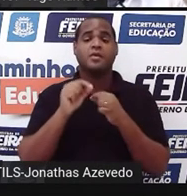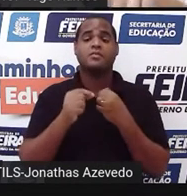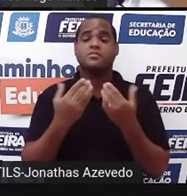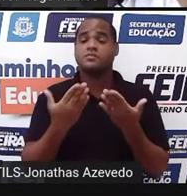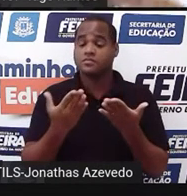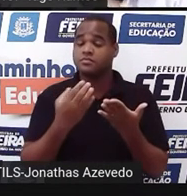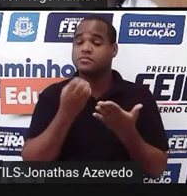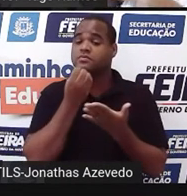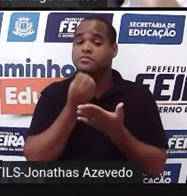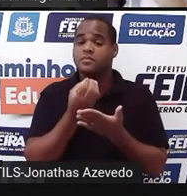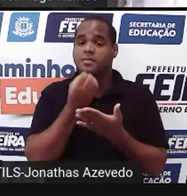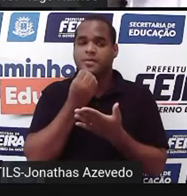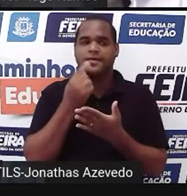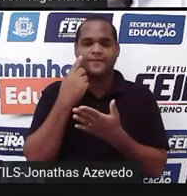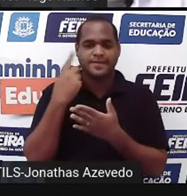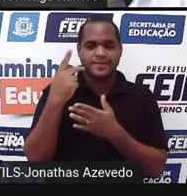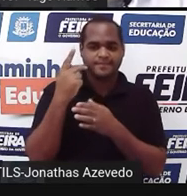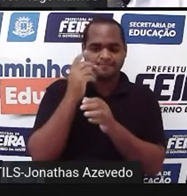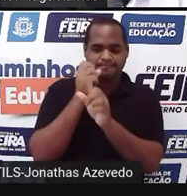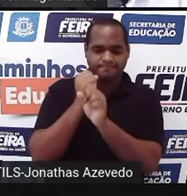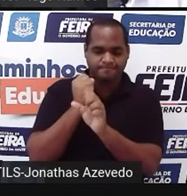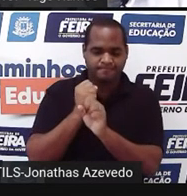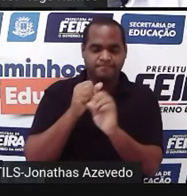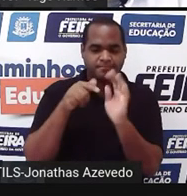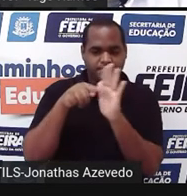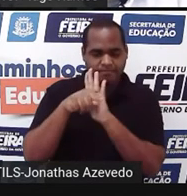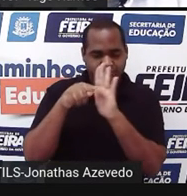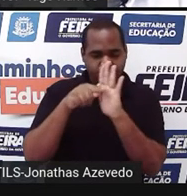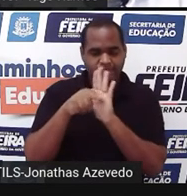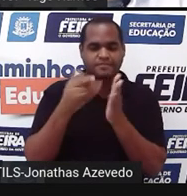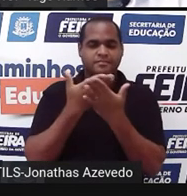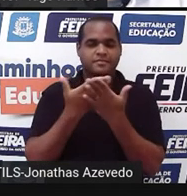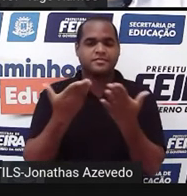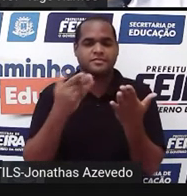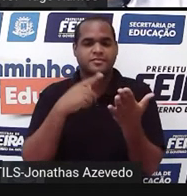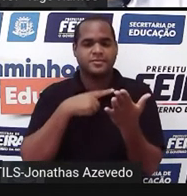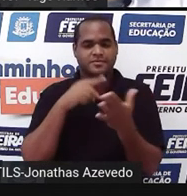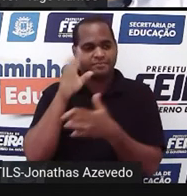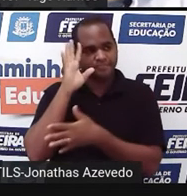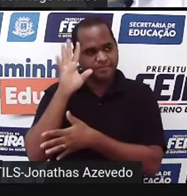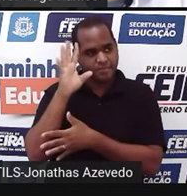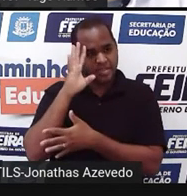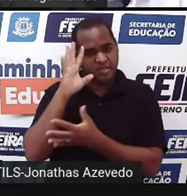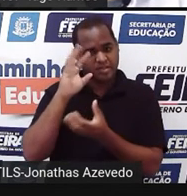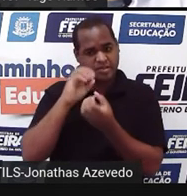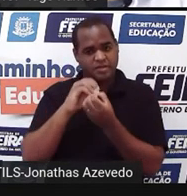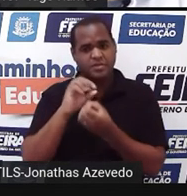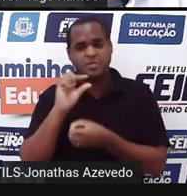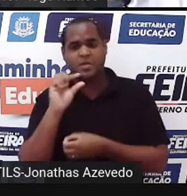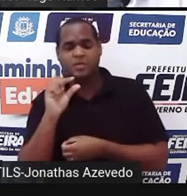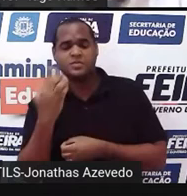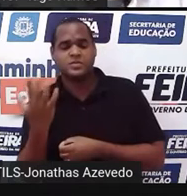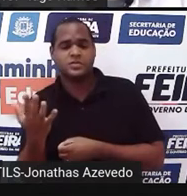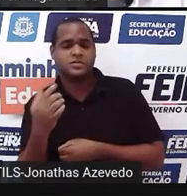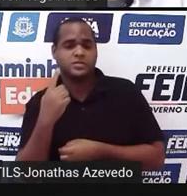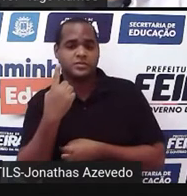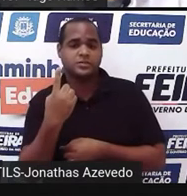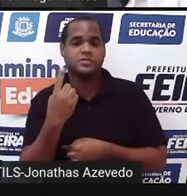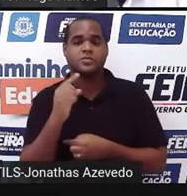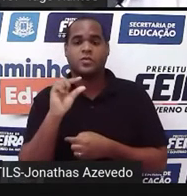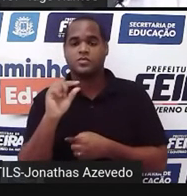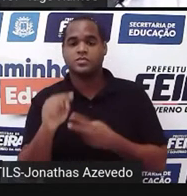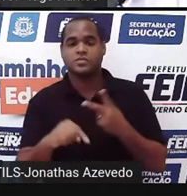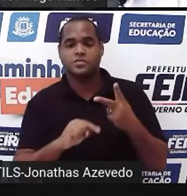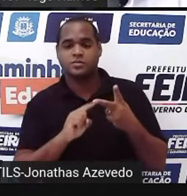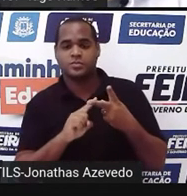mas isso é você fazendo essa pergunta para você mesmo e aí você pensa ou entende pouco até esse momento para número um em